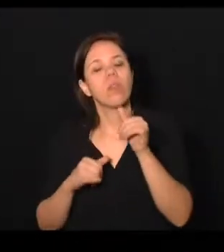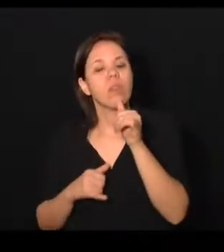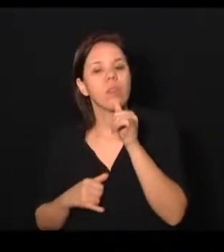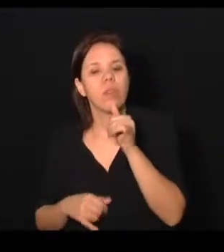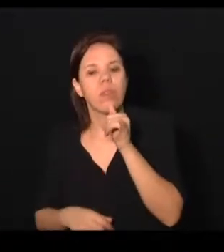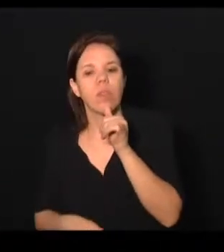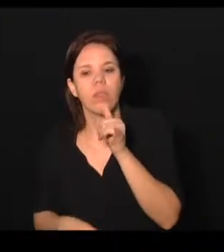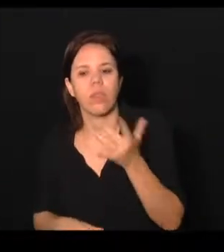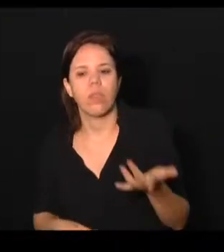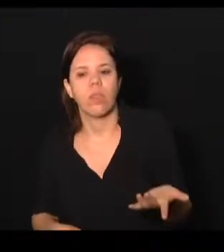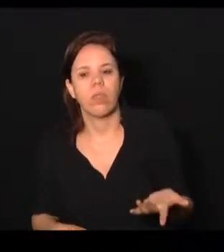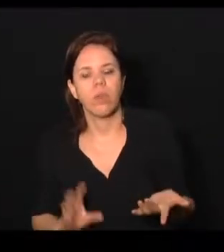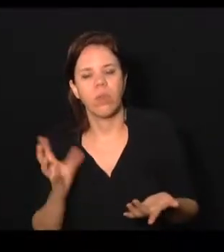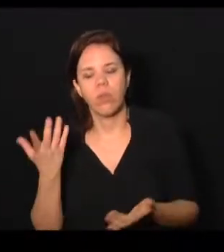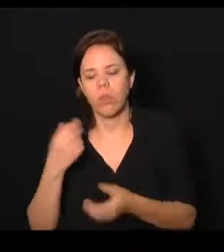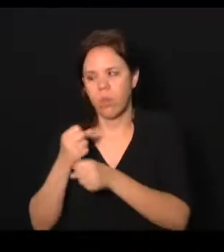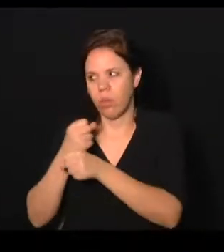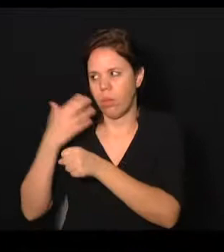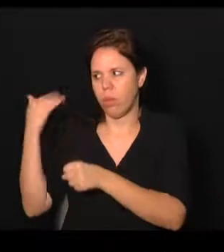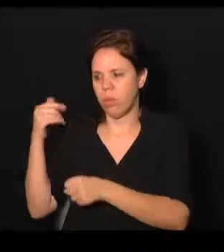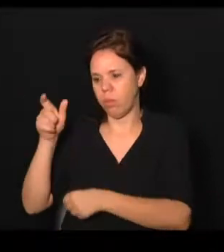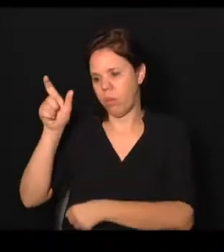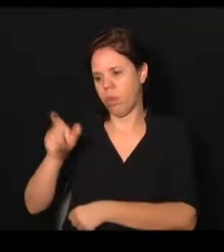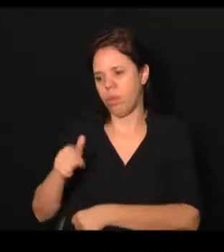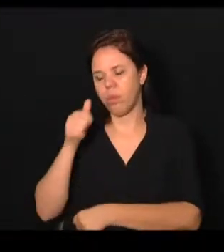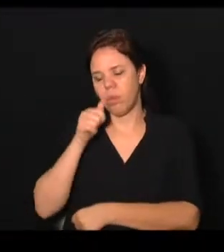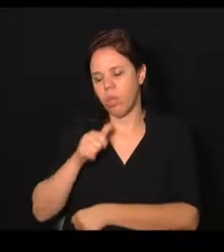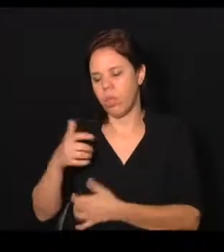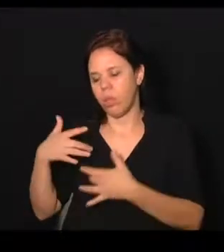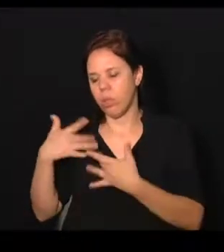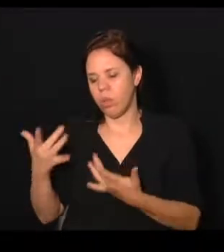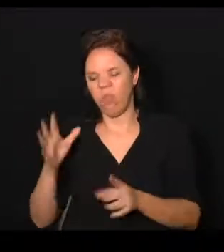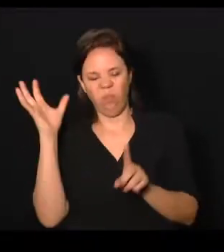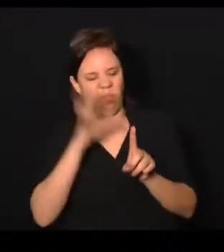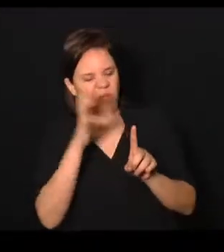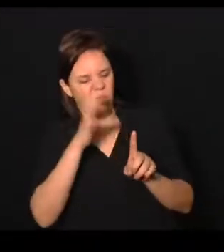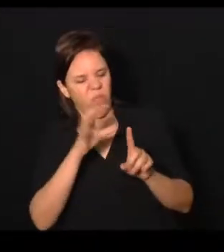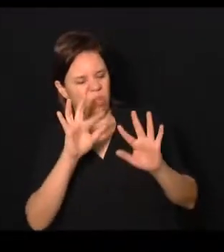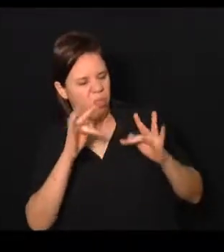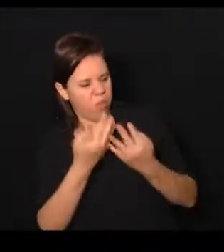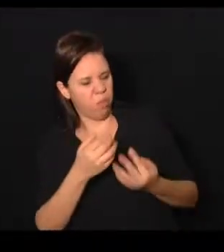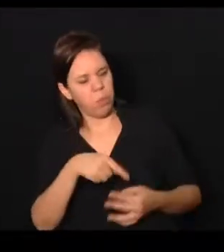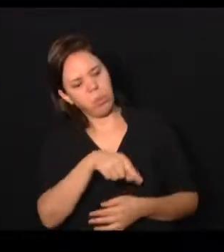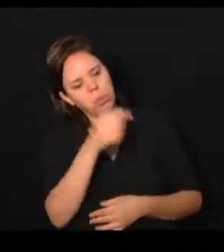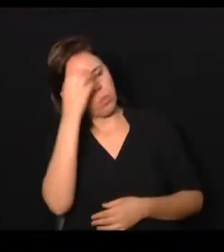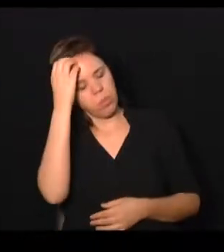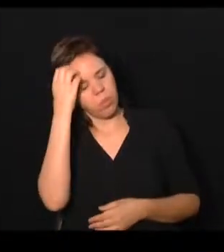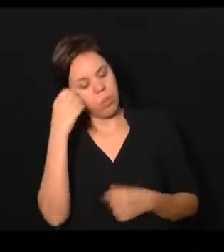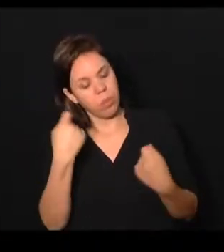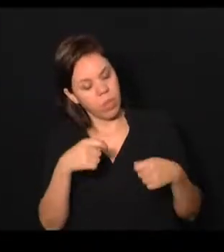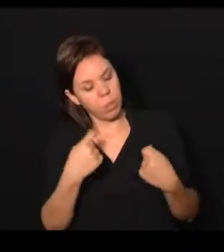uns anos atrás, onde a doadora, por uma questão de pressão da família, né, porque a família estava